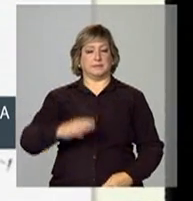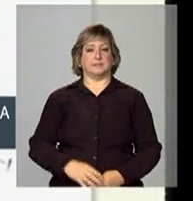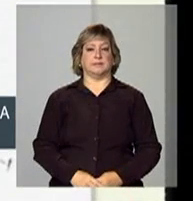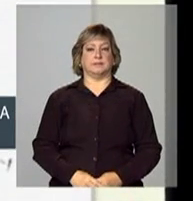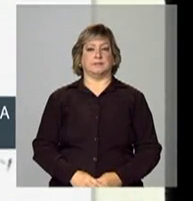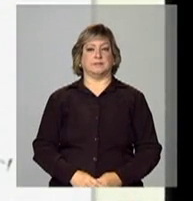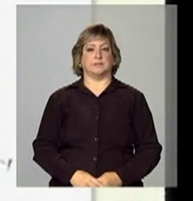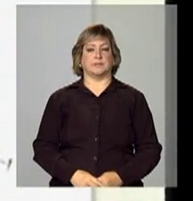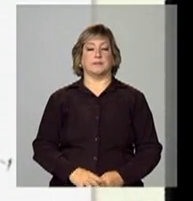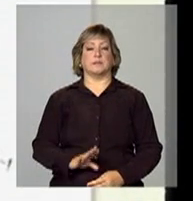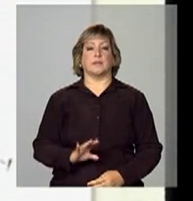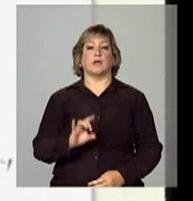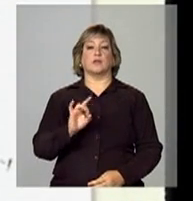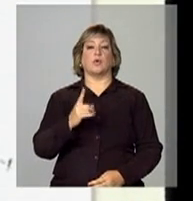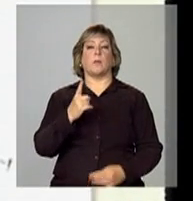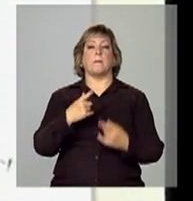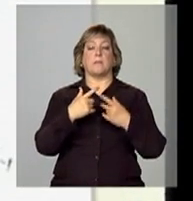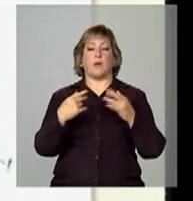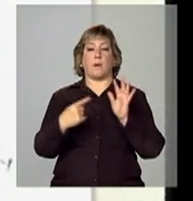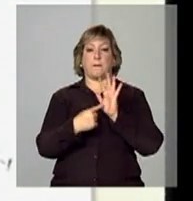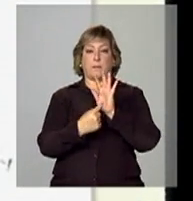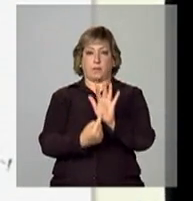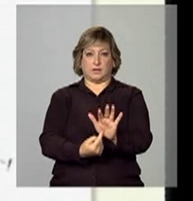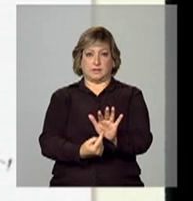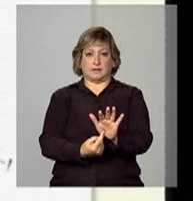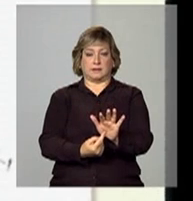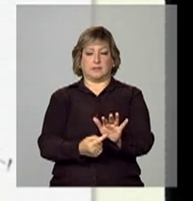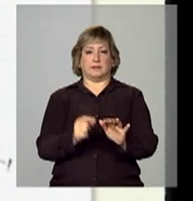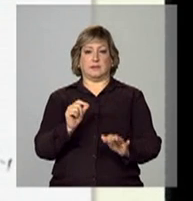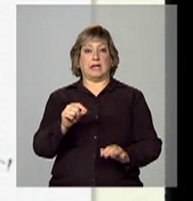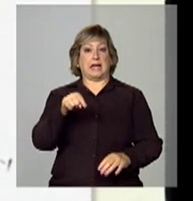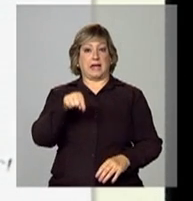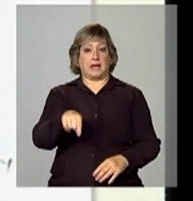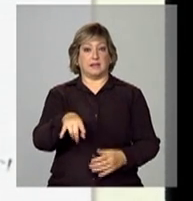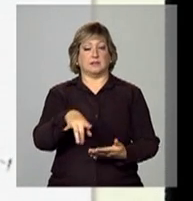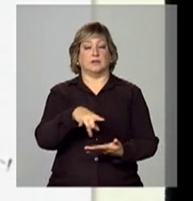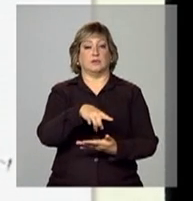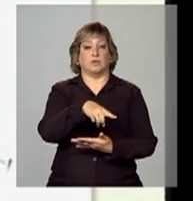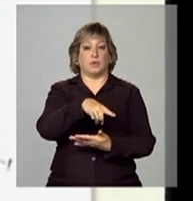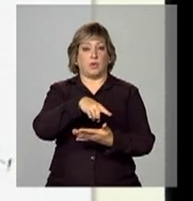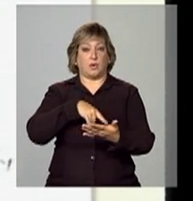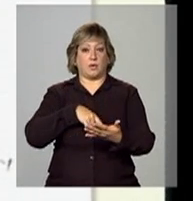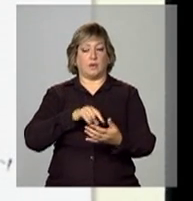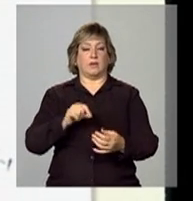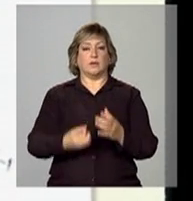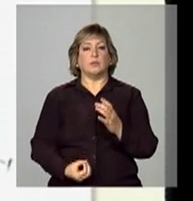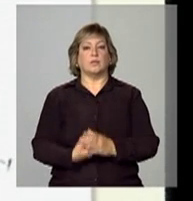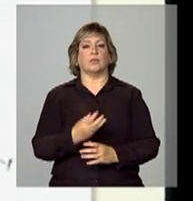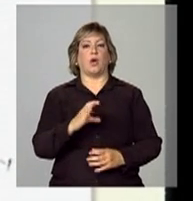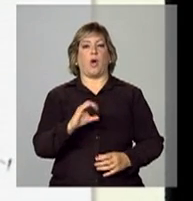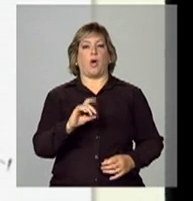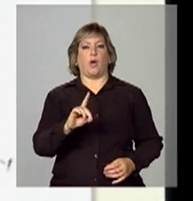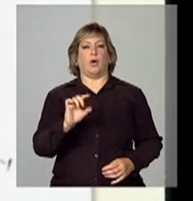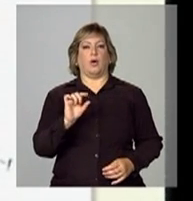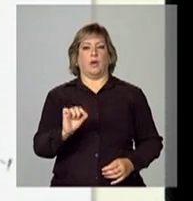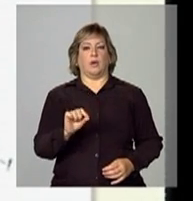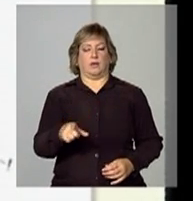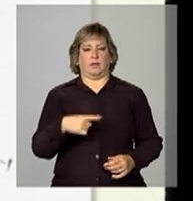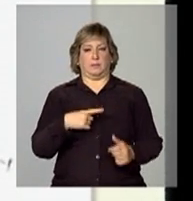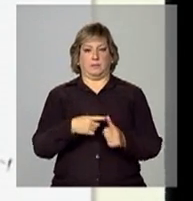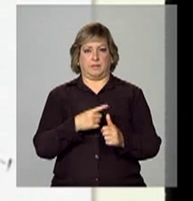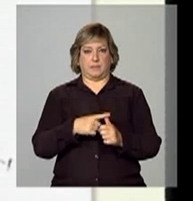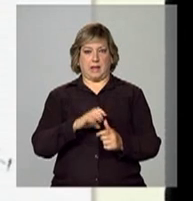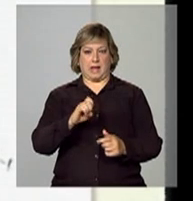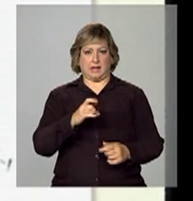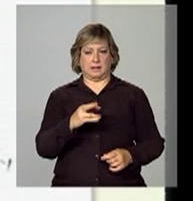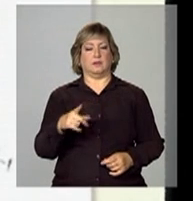Ah, bom, só uma coisa, desculpa, só para mostrar esse documento, a criação do COD do 1º Exército vem assinada